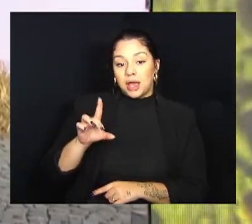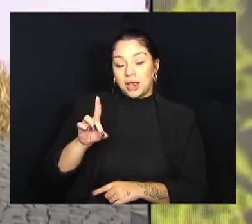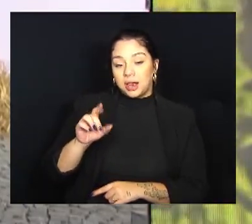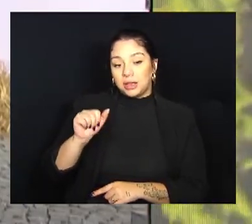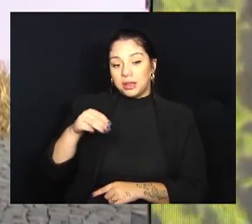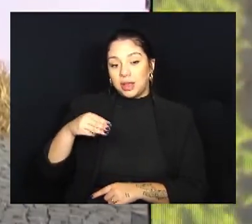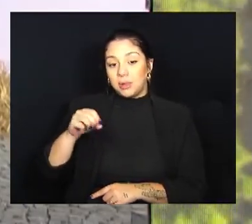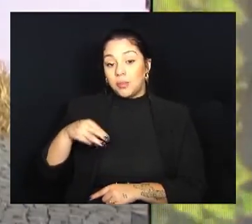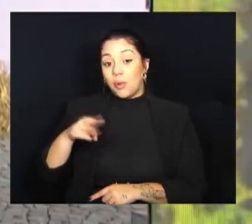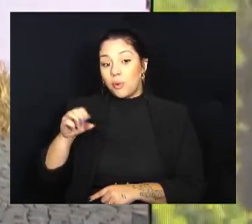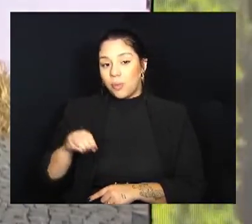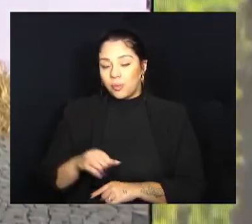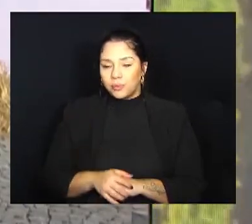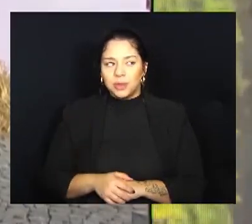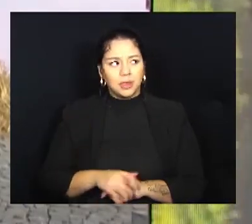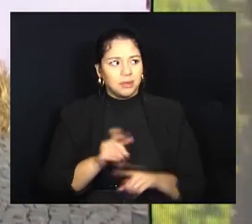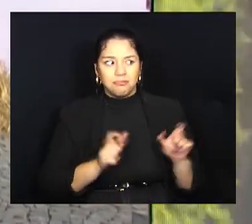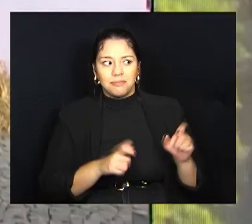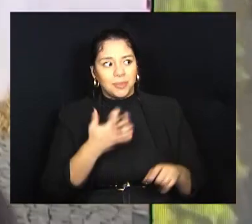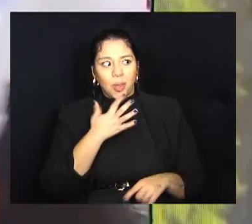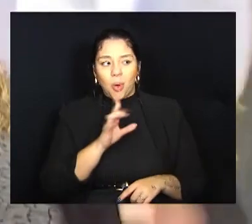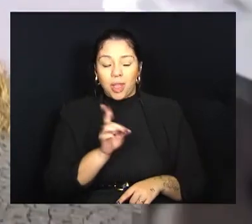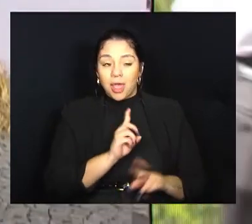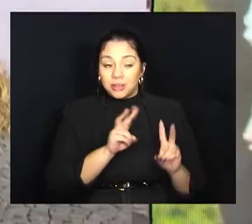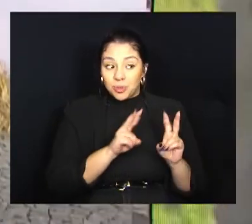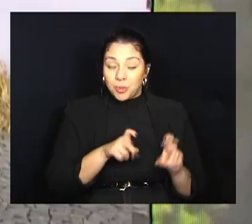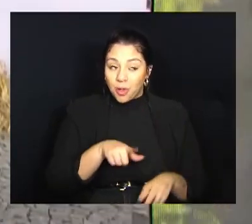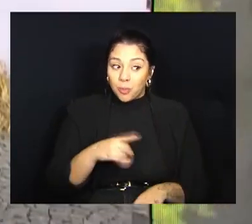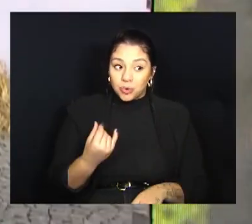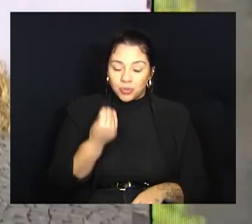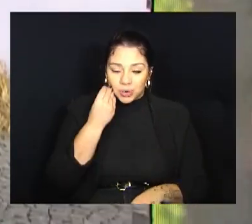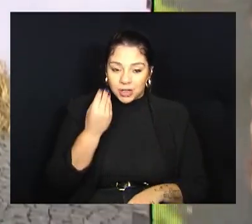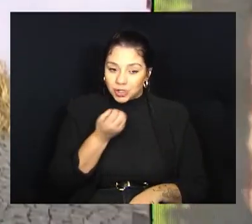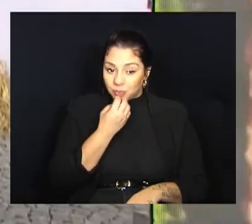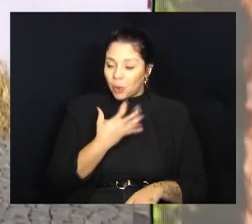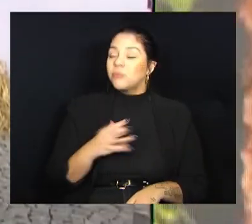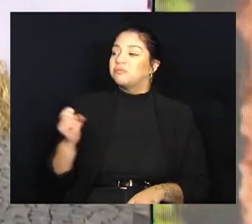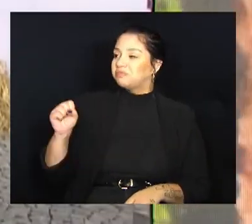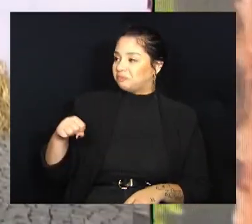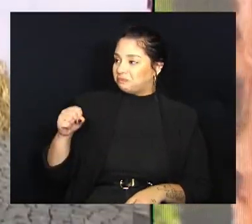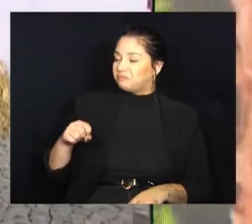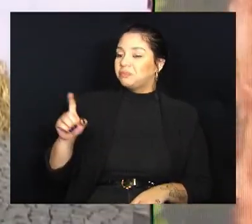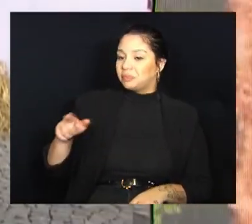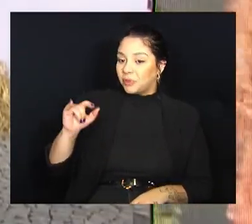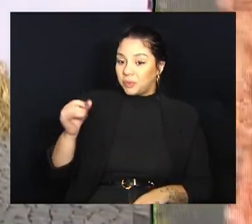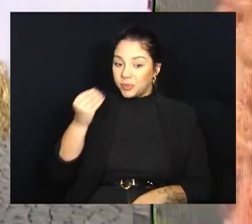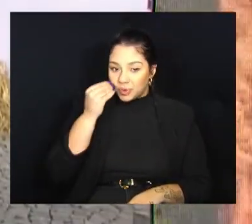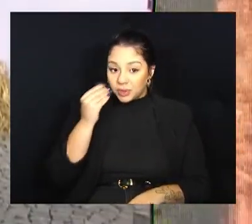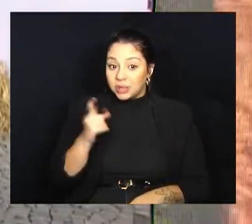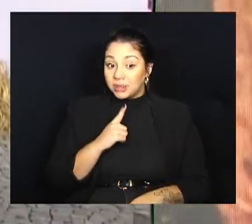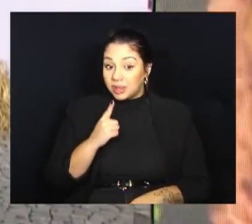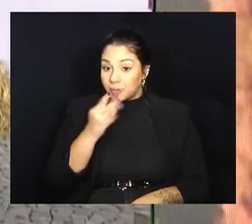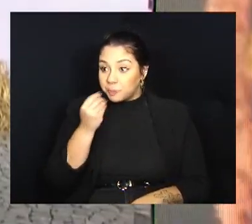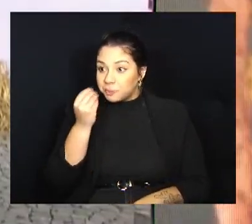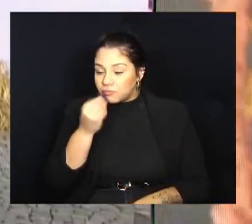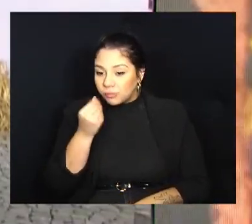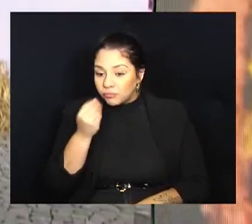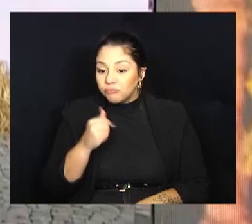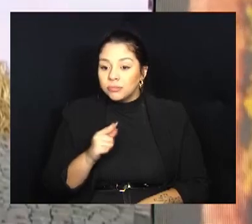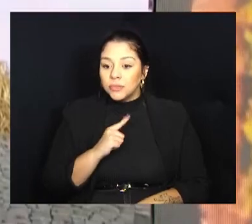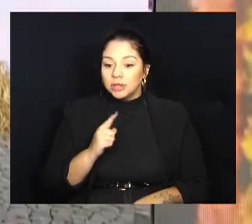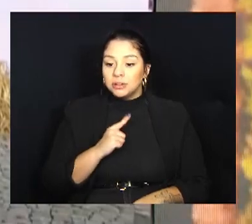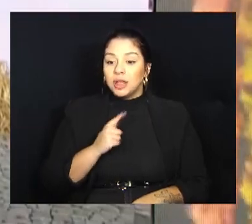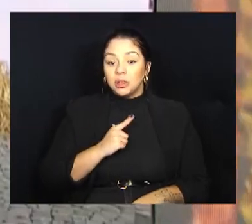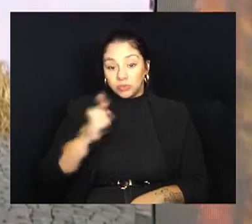geleia. Quem não conhecia essas delícias, hoje foi uma oportunidade muito boa, né? Com certeza, a gente está com degustação, stand de degustação,